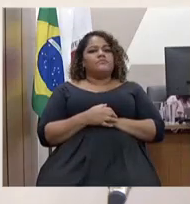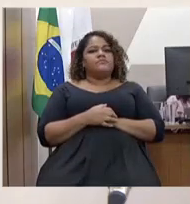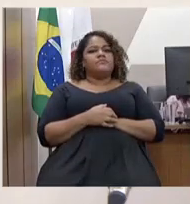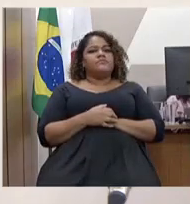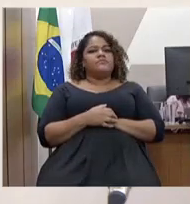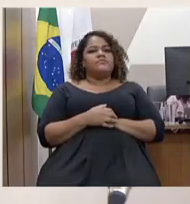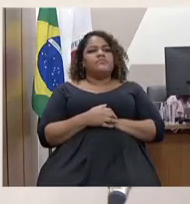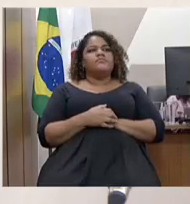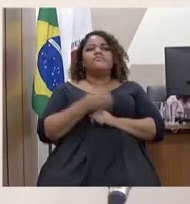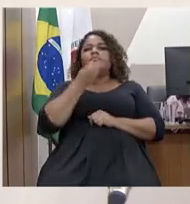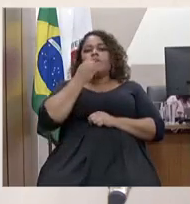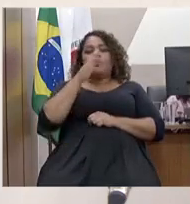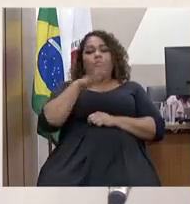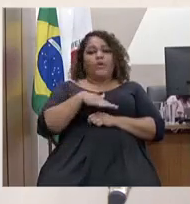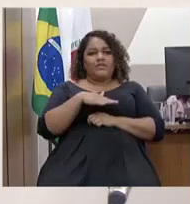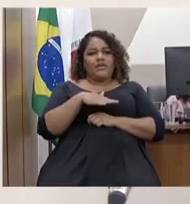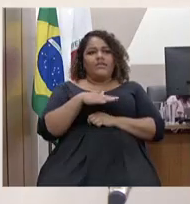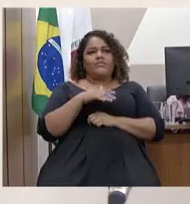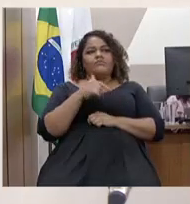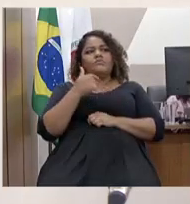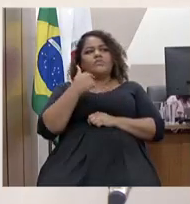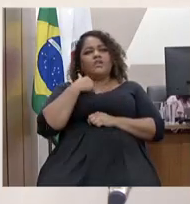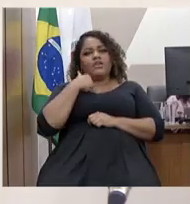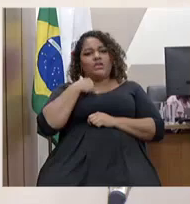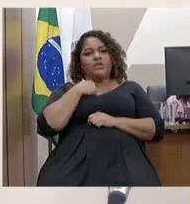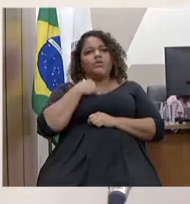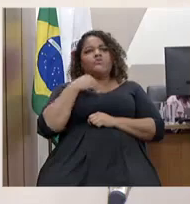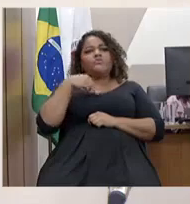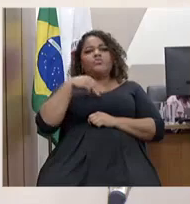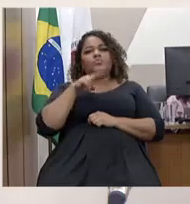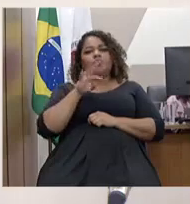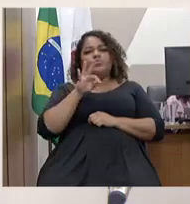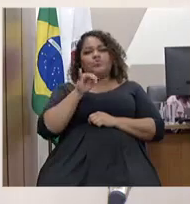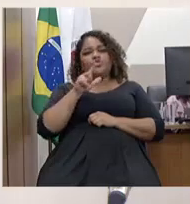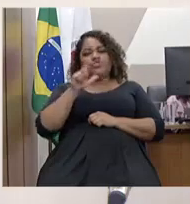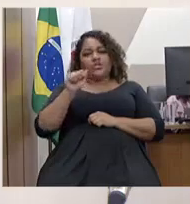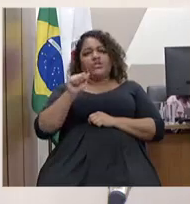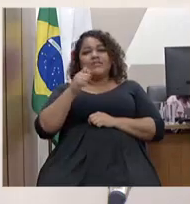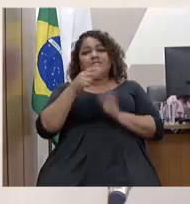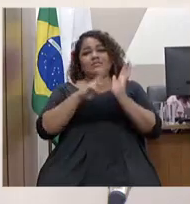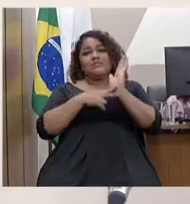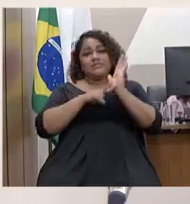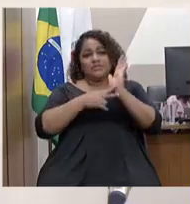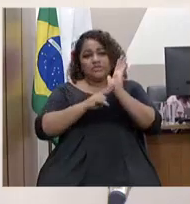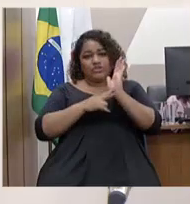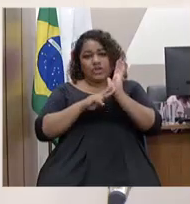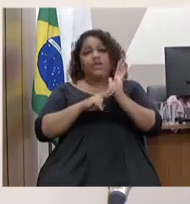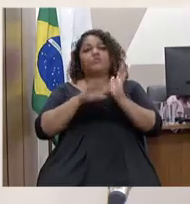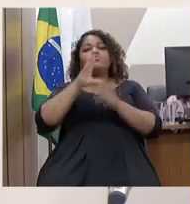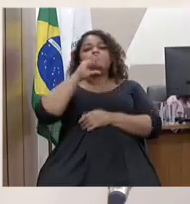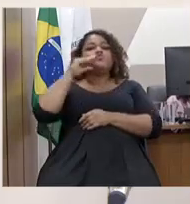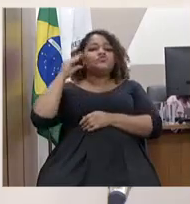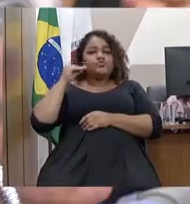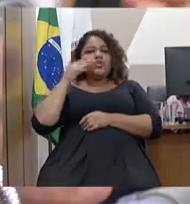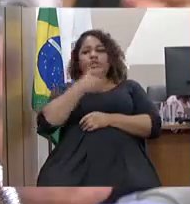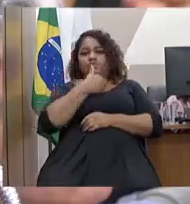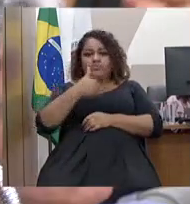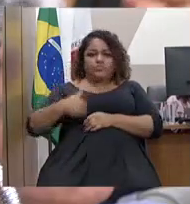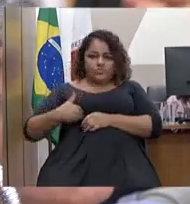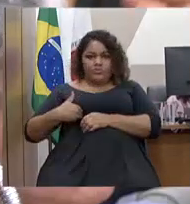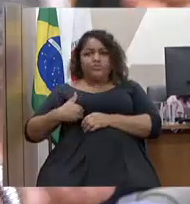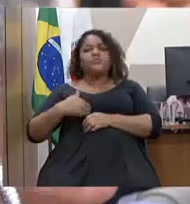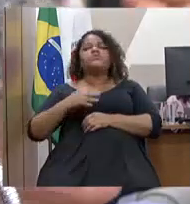Boa tarde eu sou Domitila sou dirigente do Sindicato dos servidores públicos municipais de Ipatinga